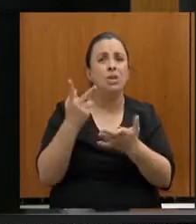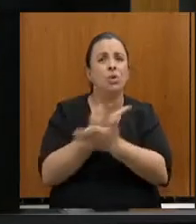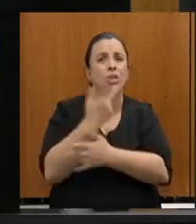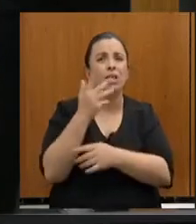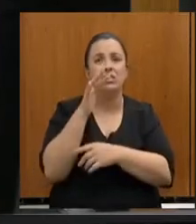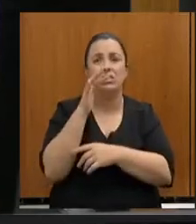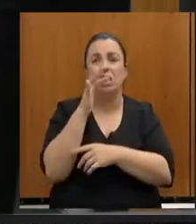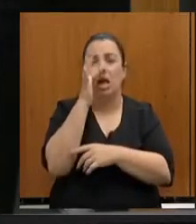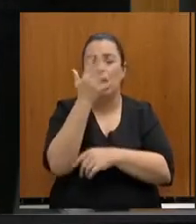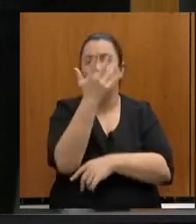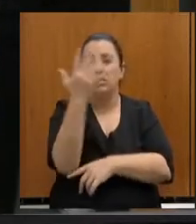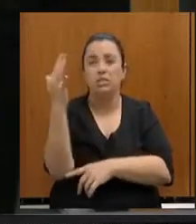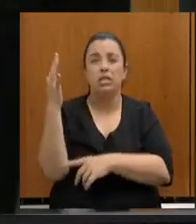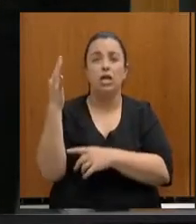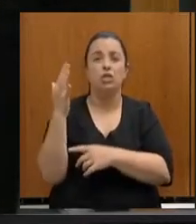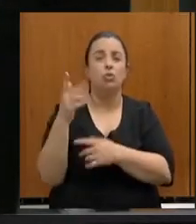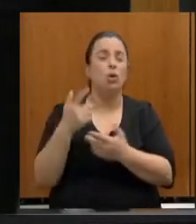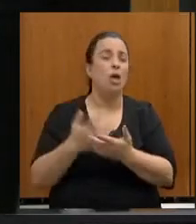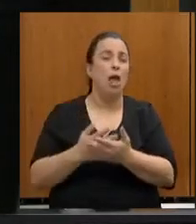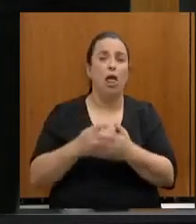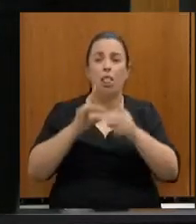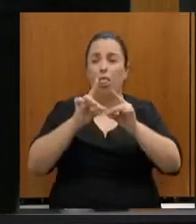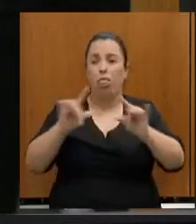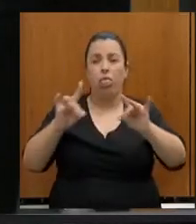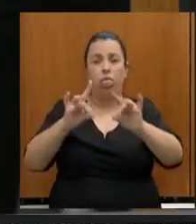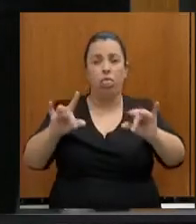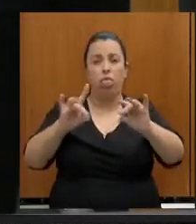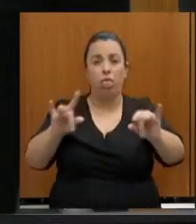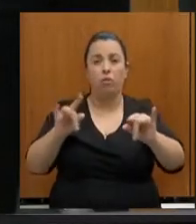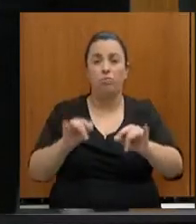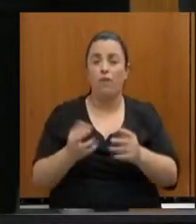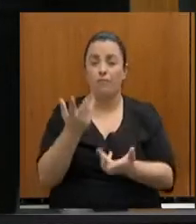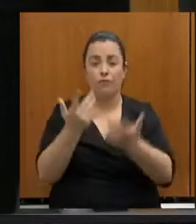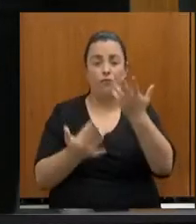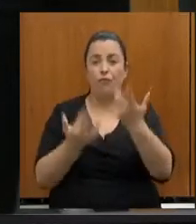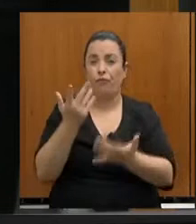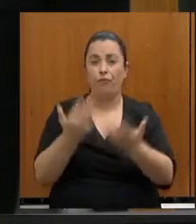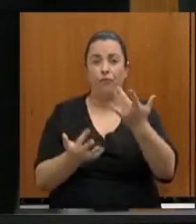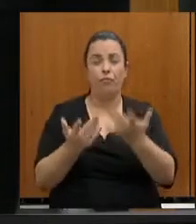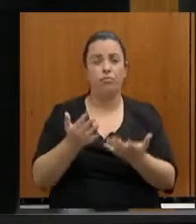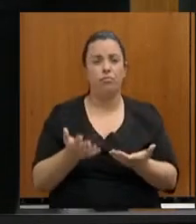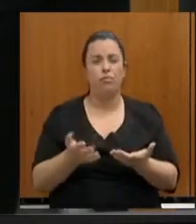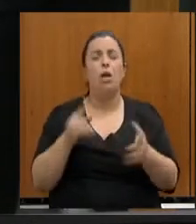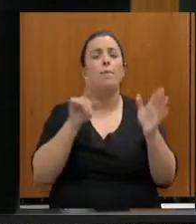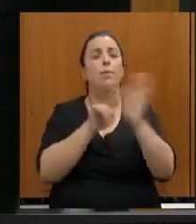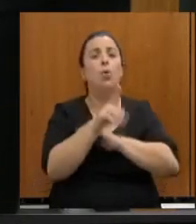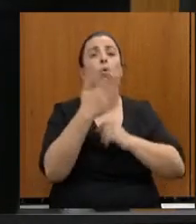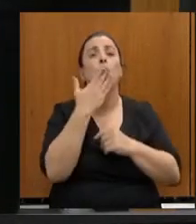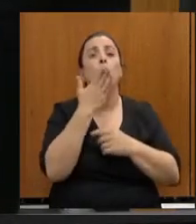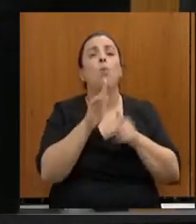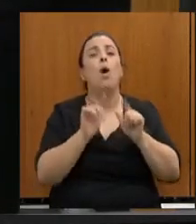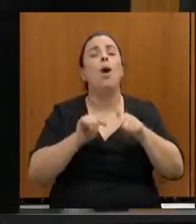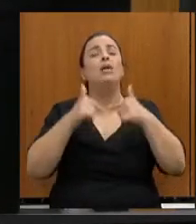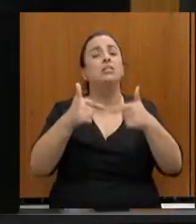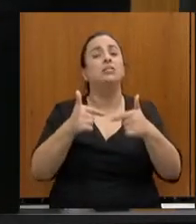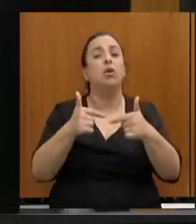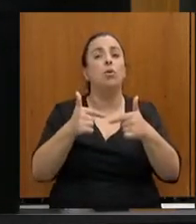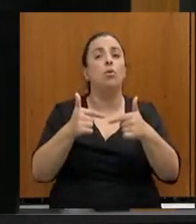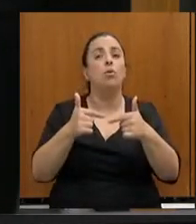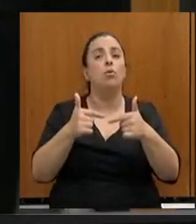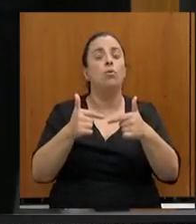hectares de vegetação No outro ano ter volta queimada Quais foram as ações desenvolvidas de lá para